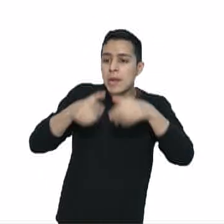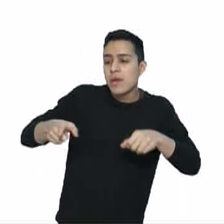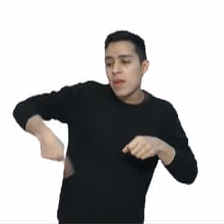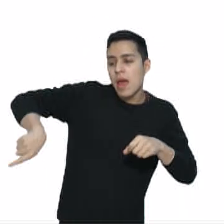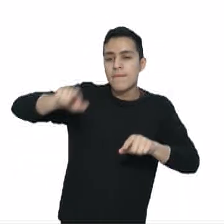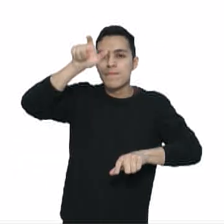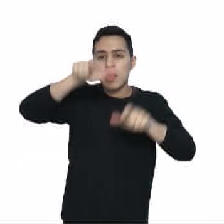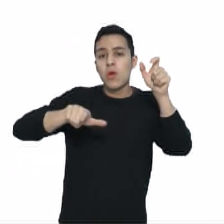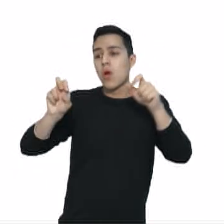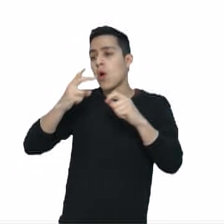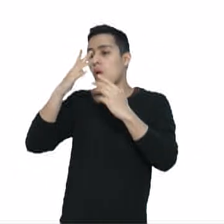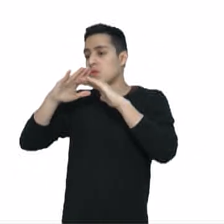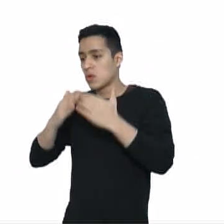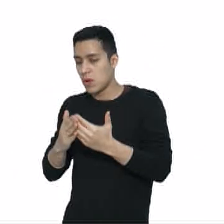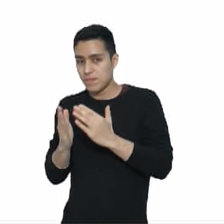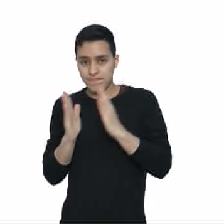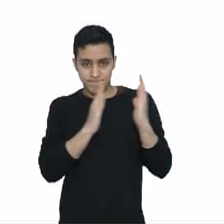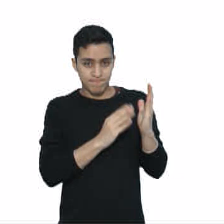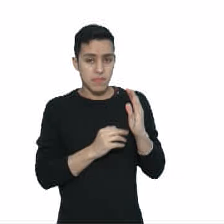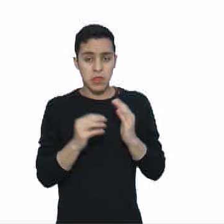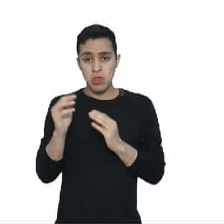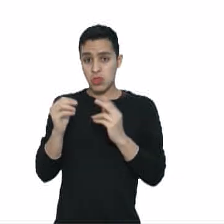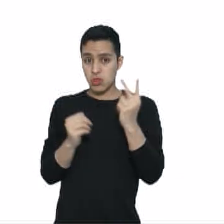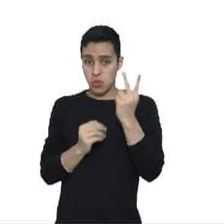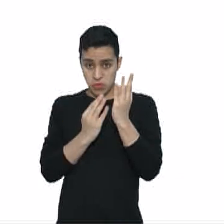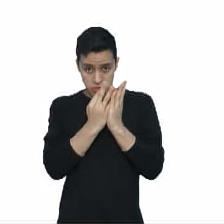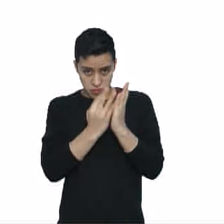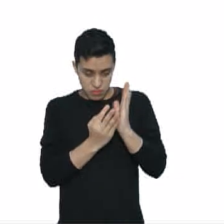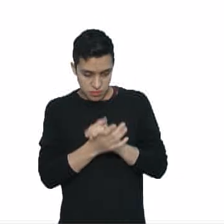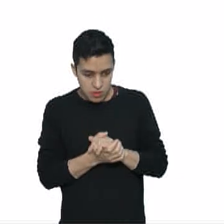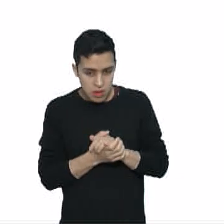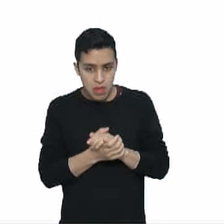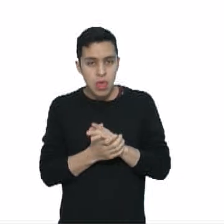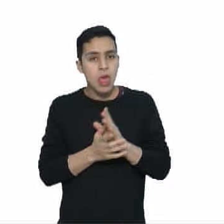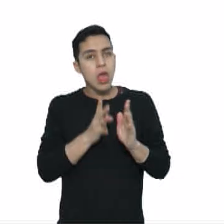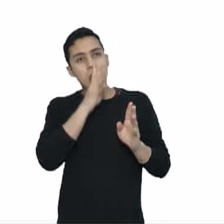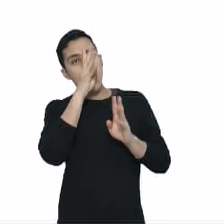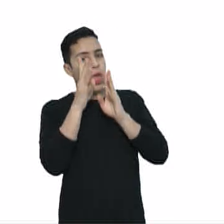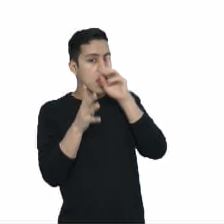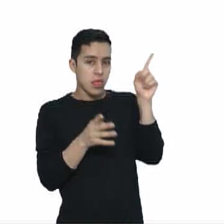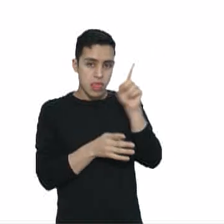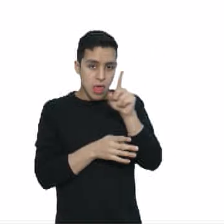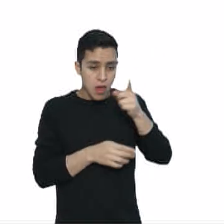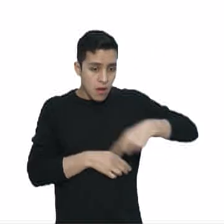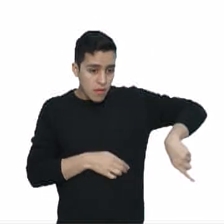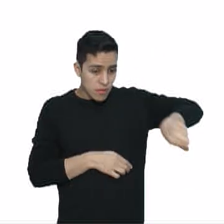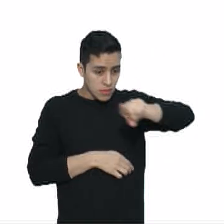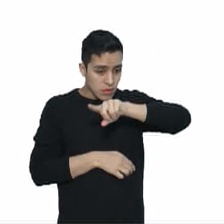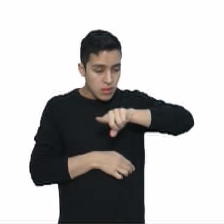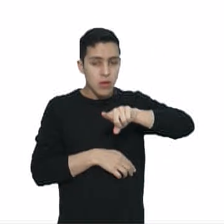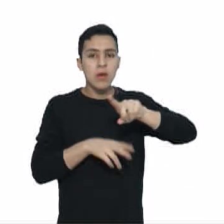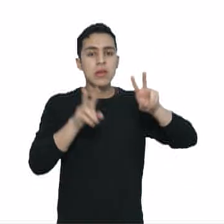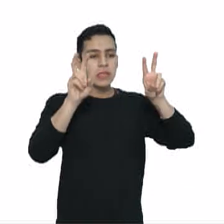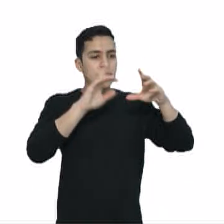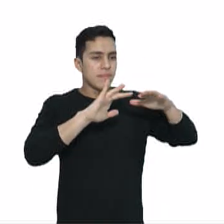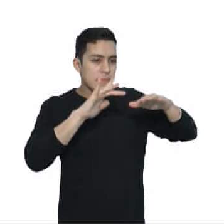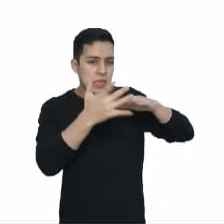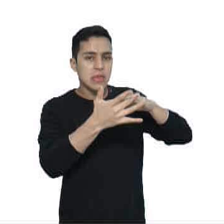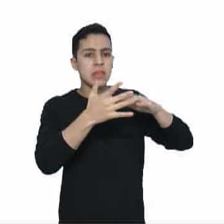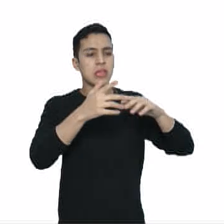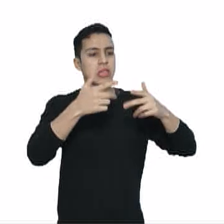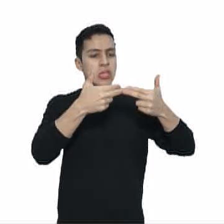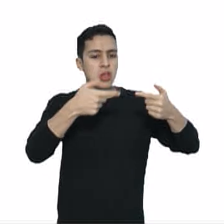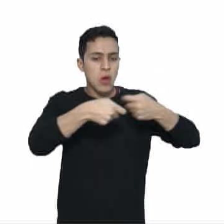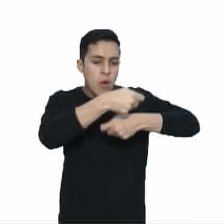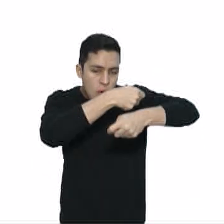colégio. Texto 2. Não se iluda, as mídias sociais e as bases de dados de comércio eletrônico acabaram